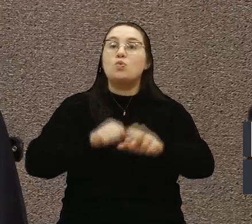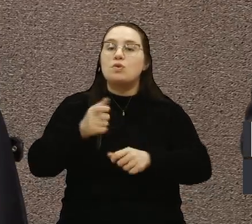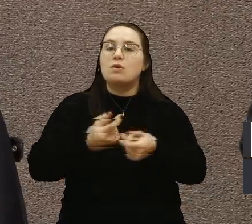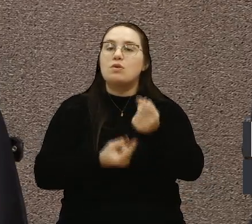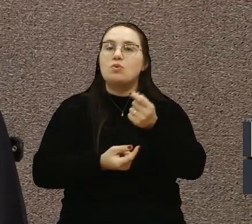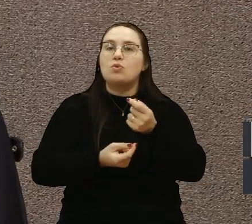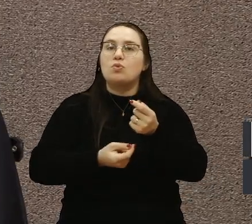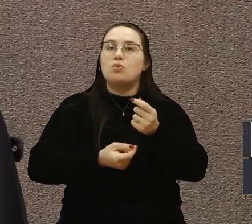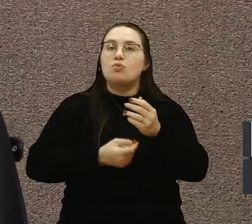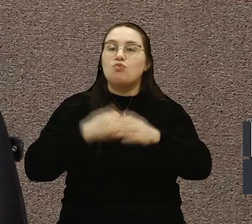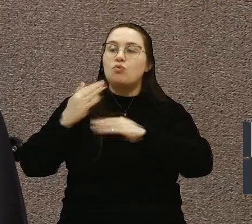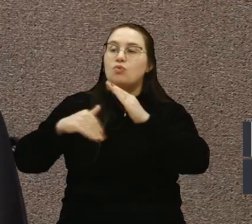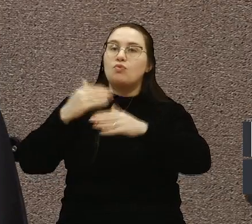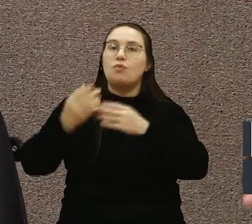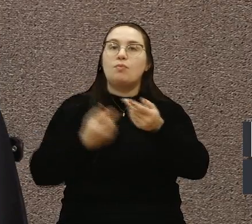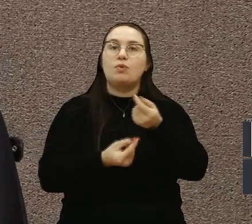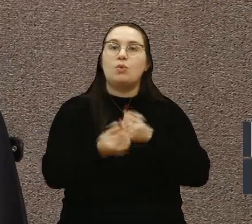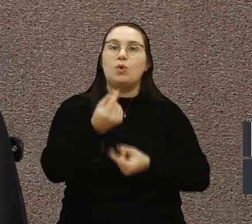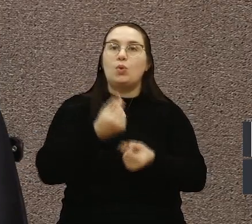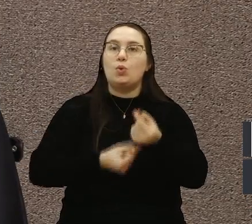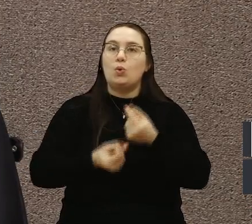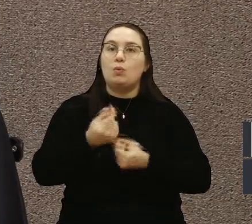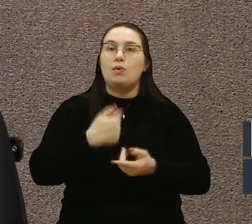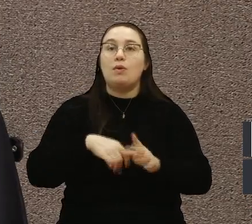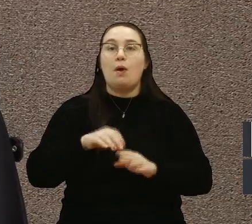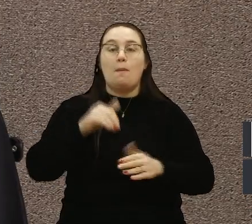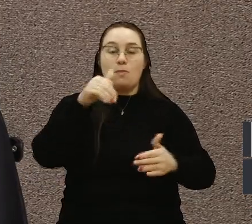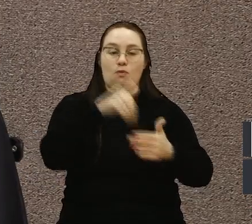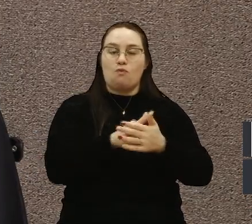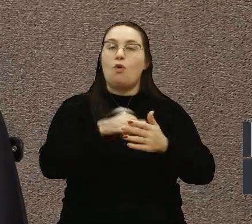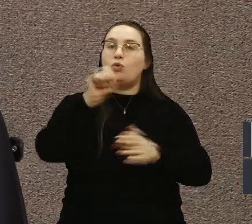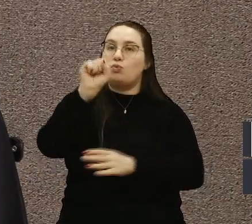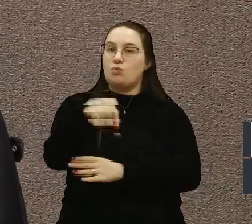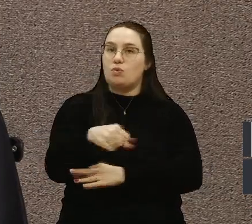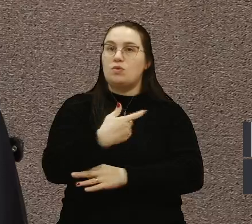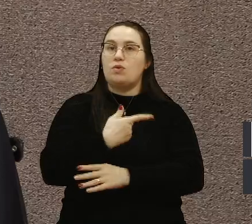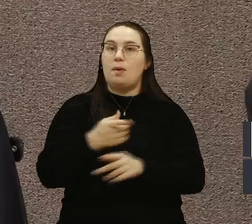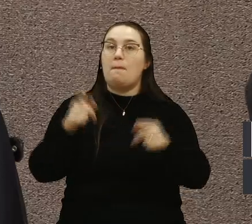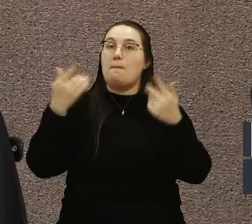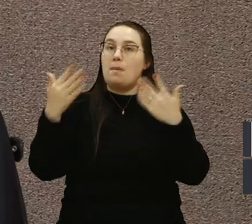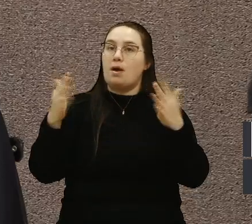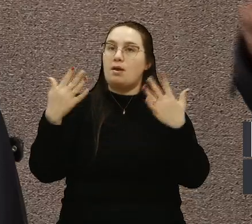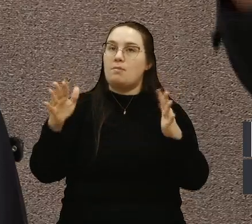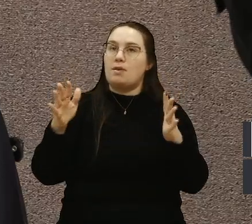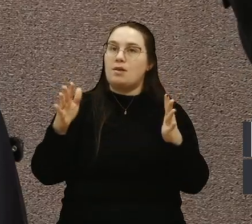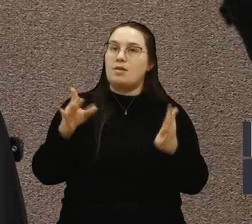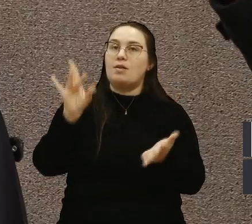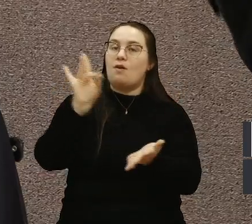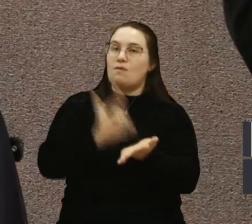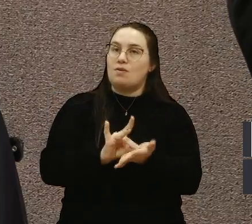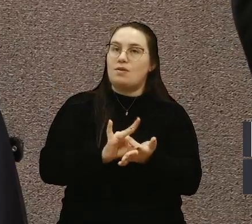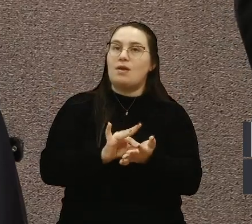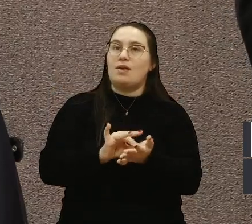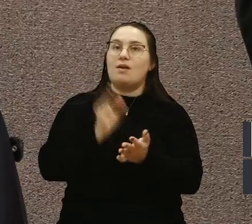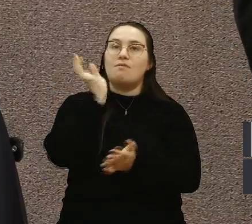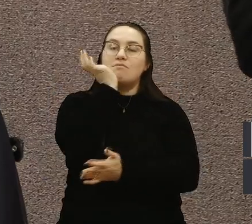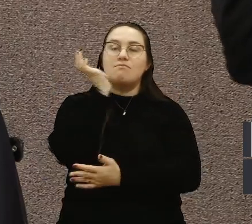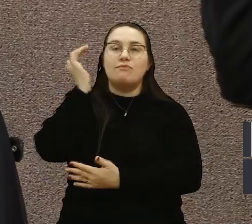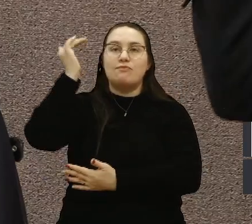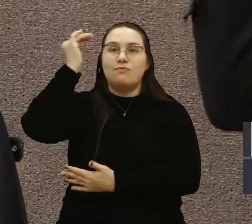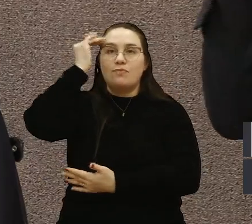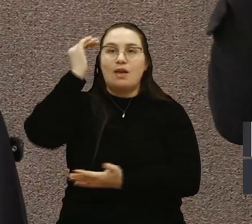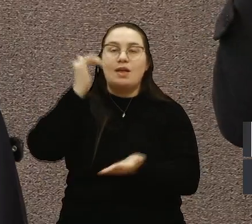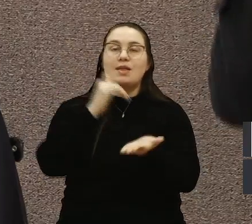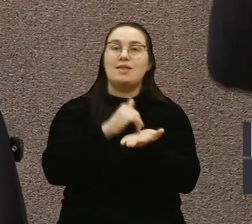econômico. Então, quero aqui, além de declarar o meu voto favorável, parabenizar efetivamente o secretário Felipe Gremelmaier, né, o